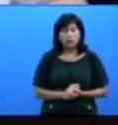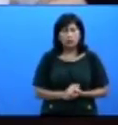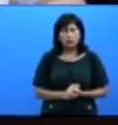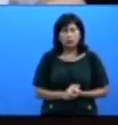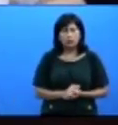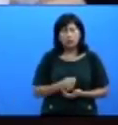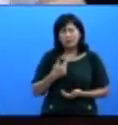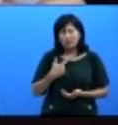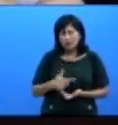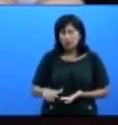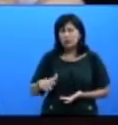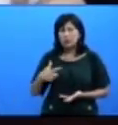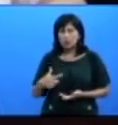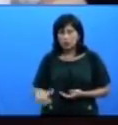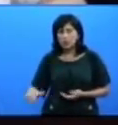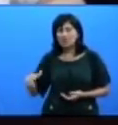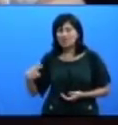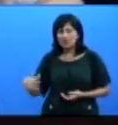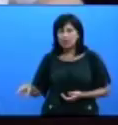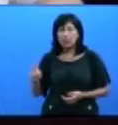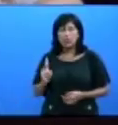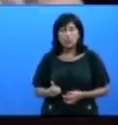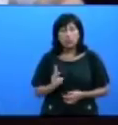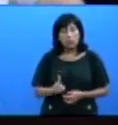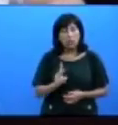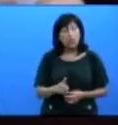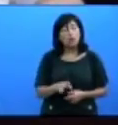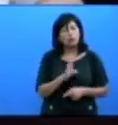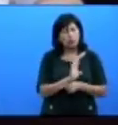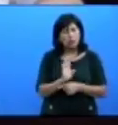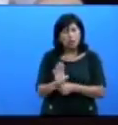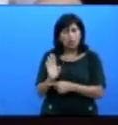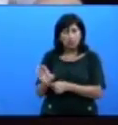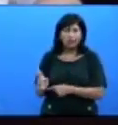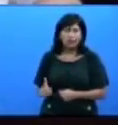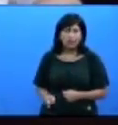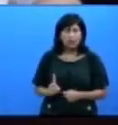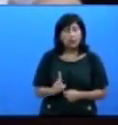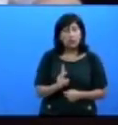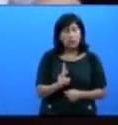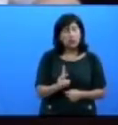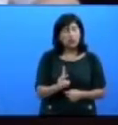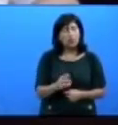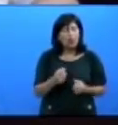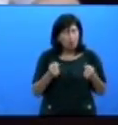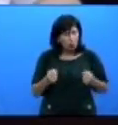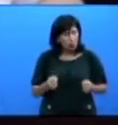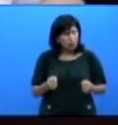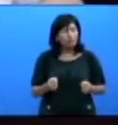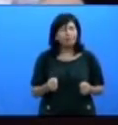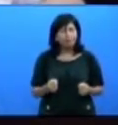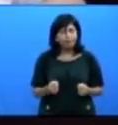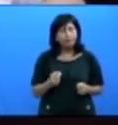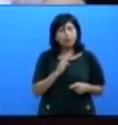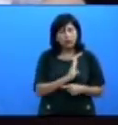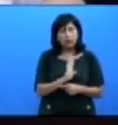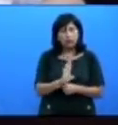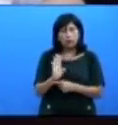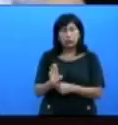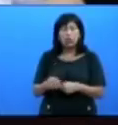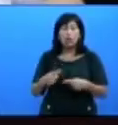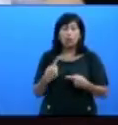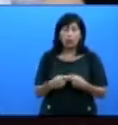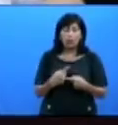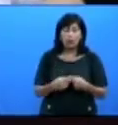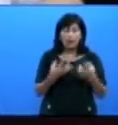está disposta, eu estou disposta a colaborar na medida das nossas possibilidades para ver se as coisas melhoram